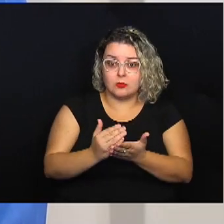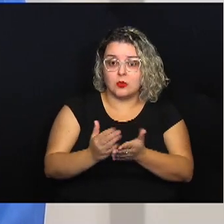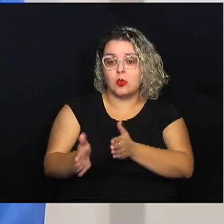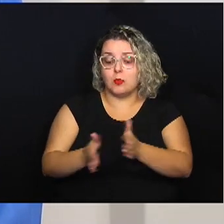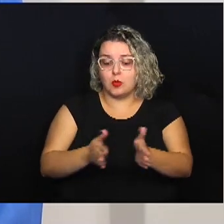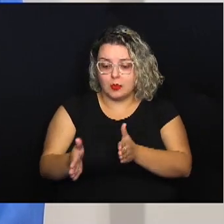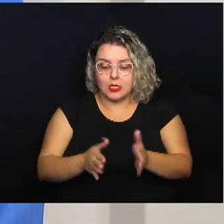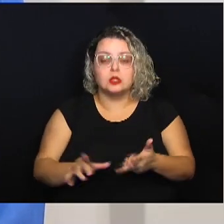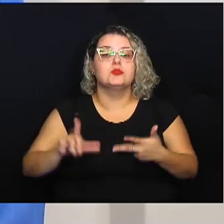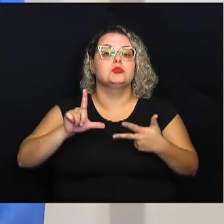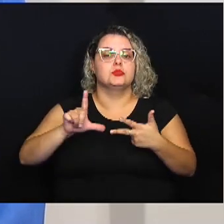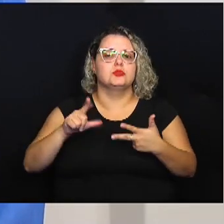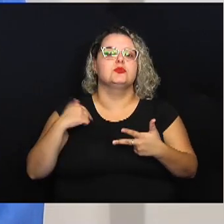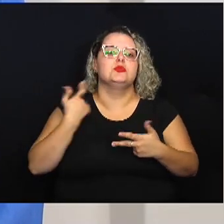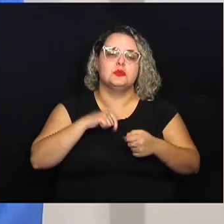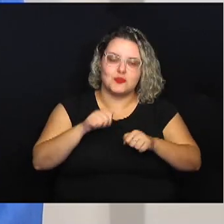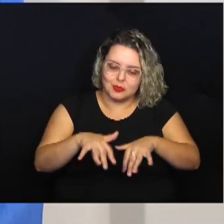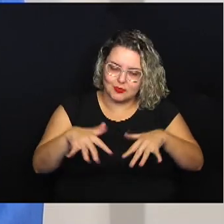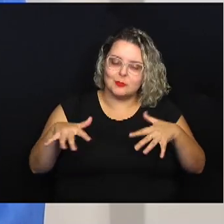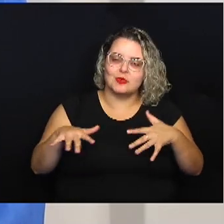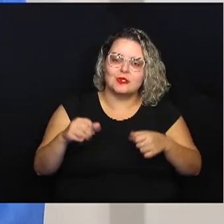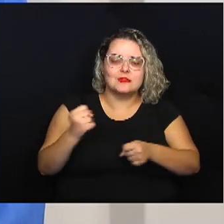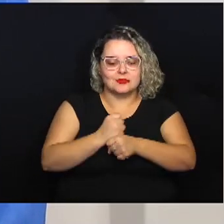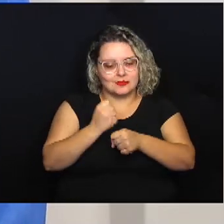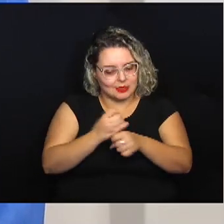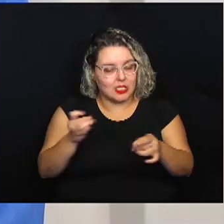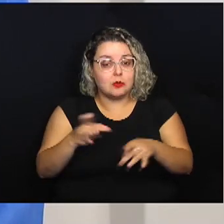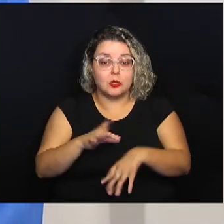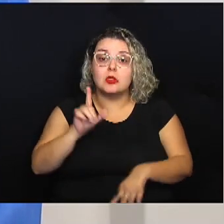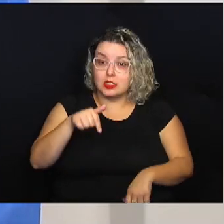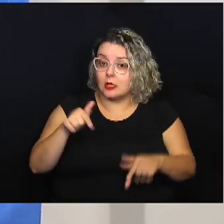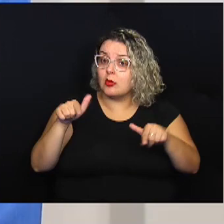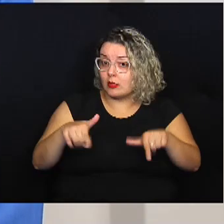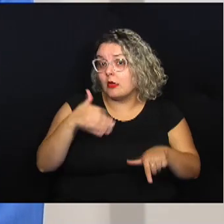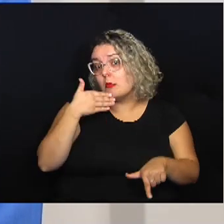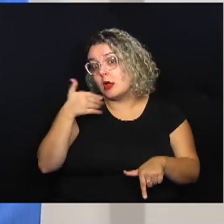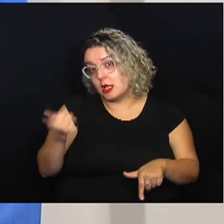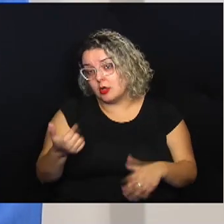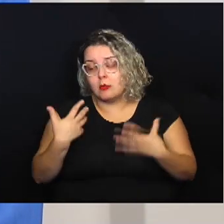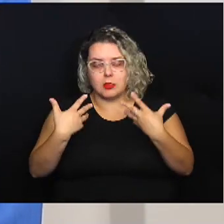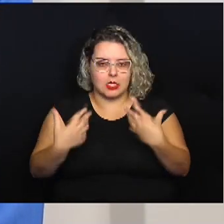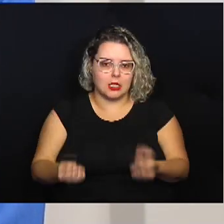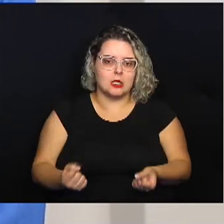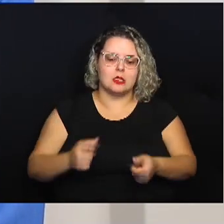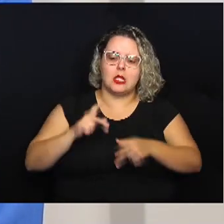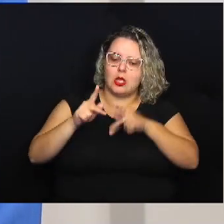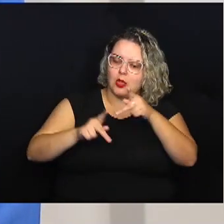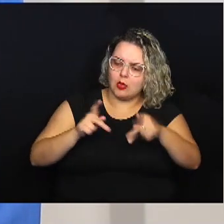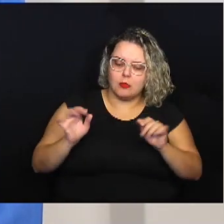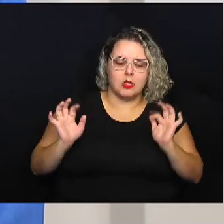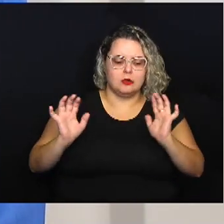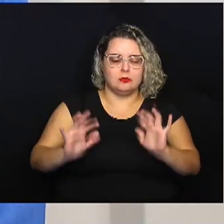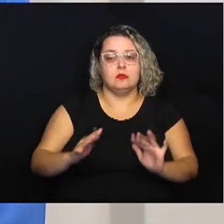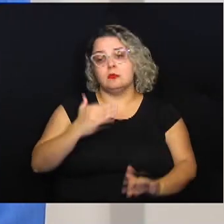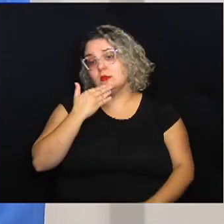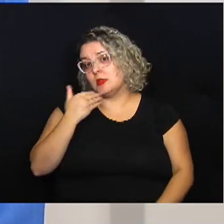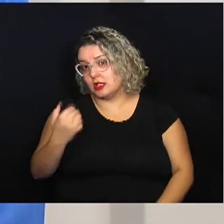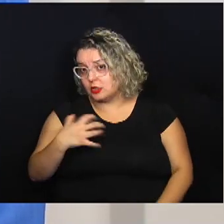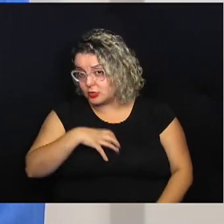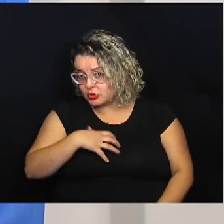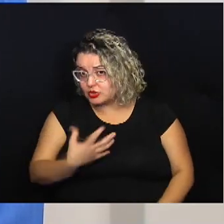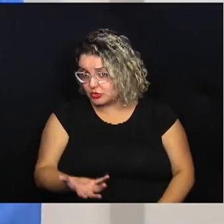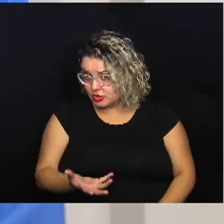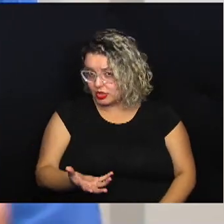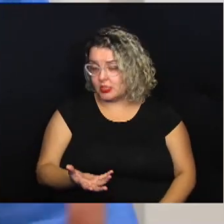legislativo já no nosso plenário reformado, que é um local melhor para receber a população, oferece